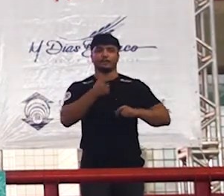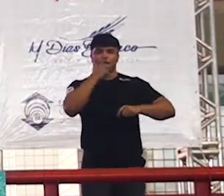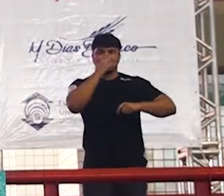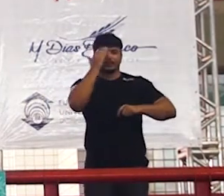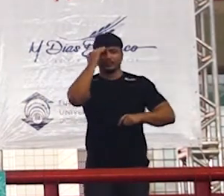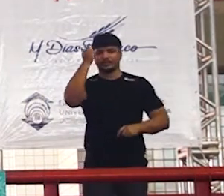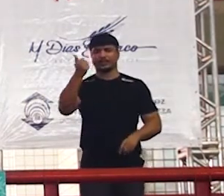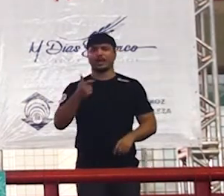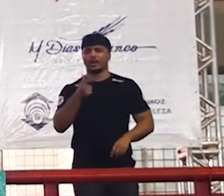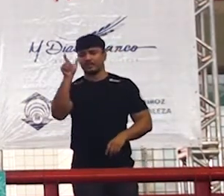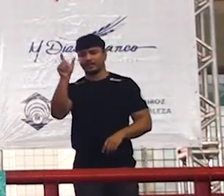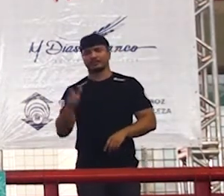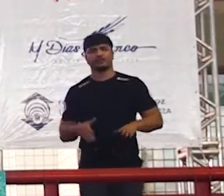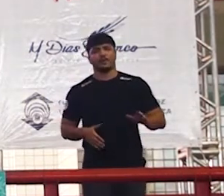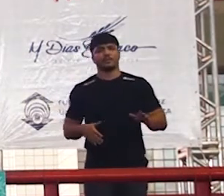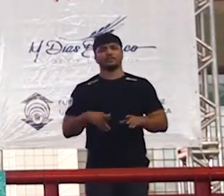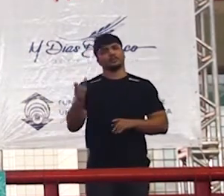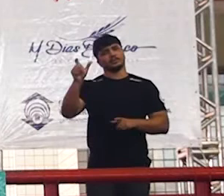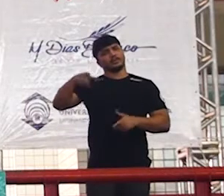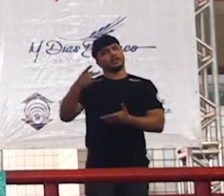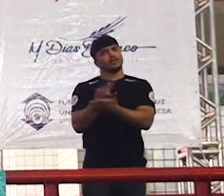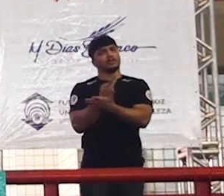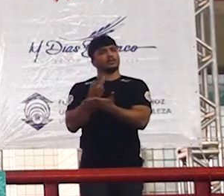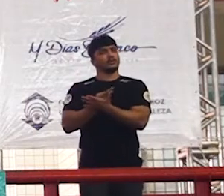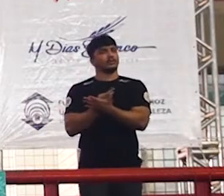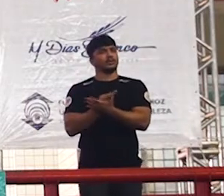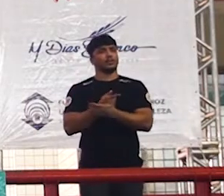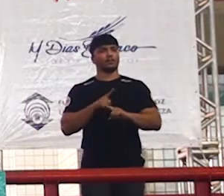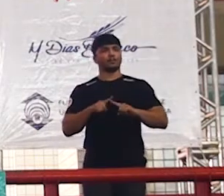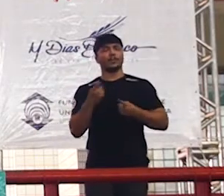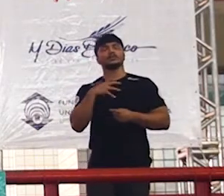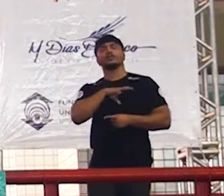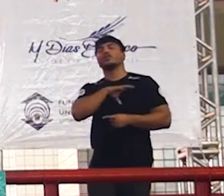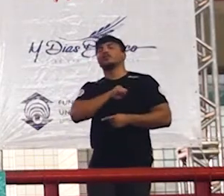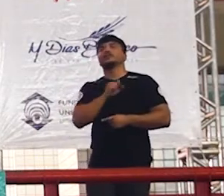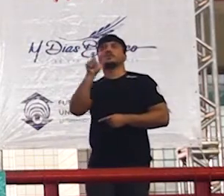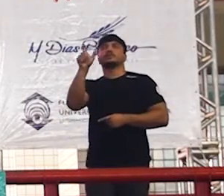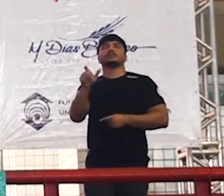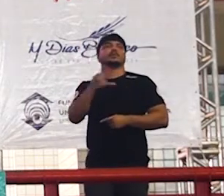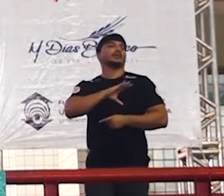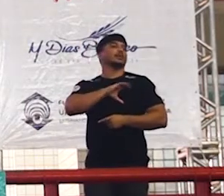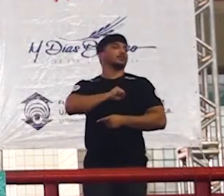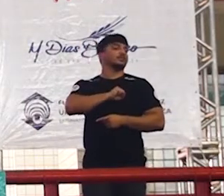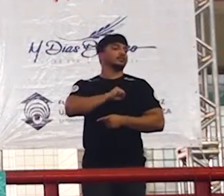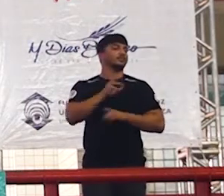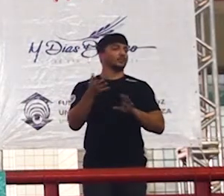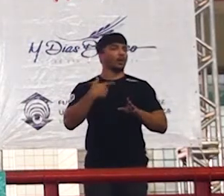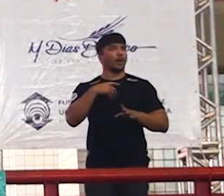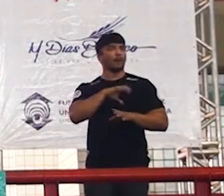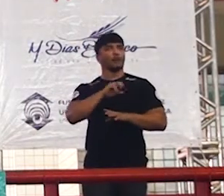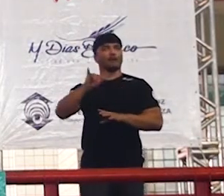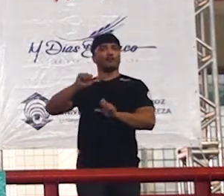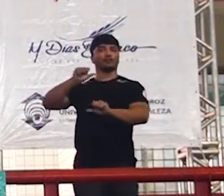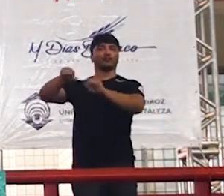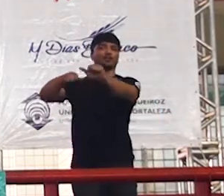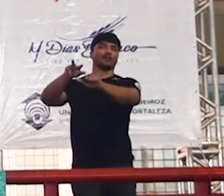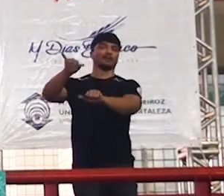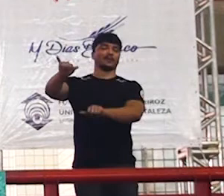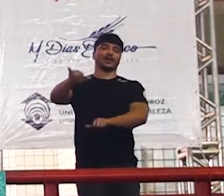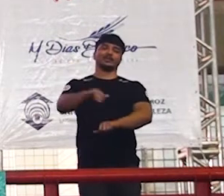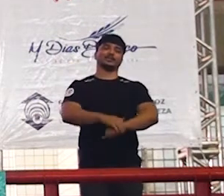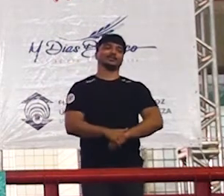cara é vagabundo, sabe que o cara é todo errado, sabe que o cara... Não, mas eu amo tanto. Meu amor vai mudá-lo.